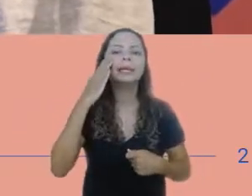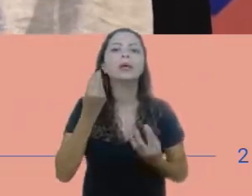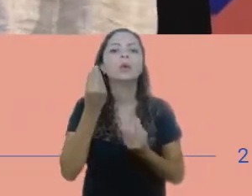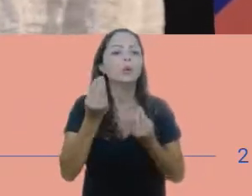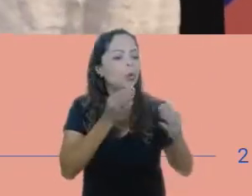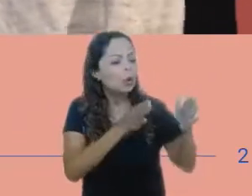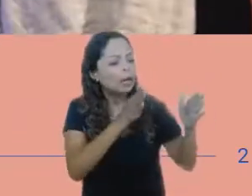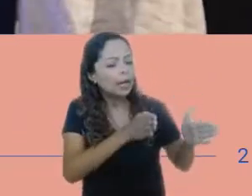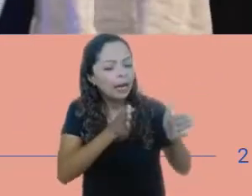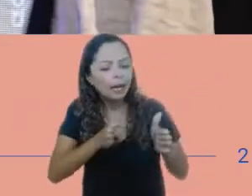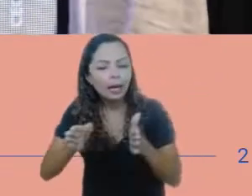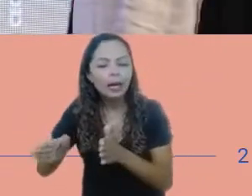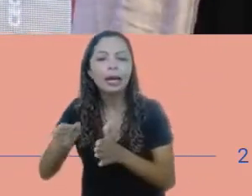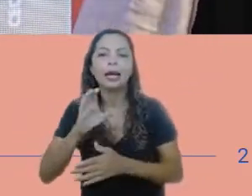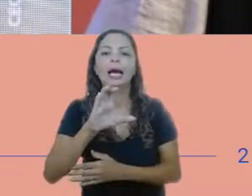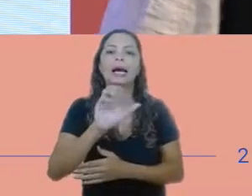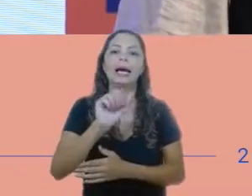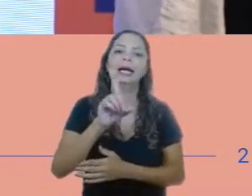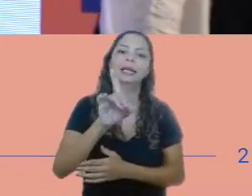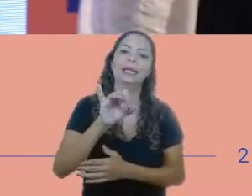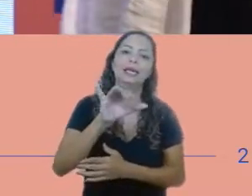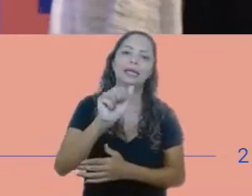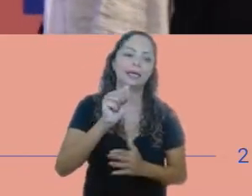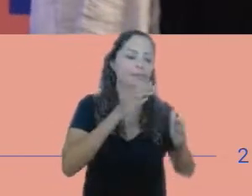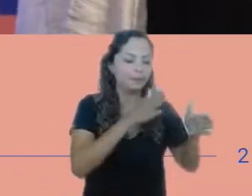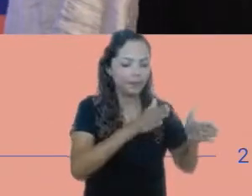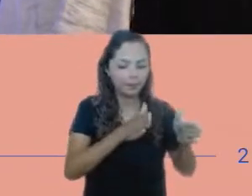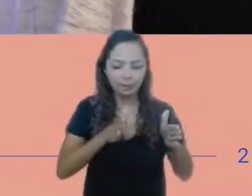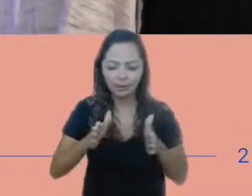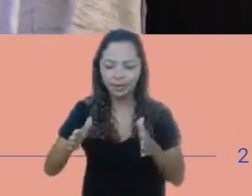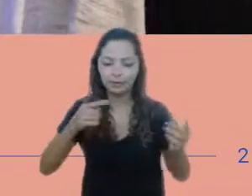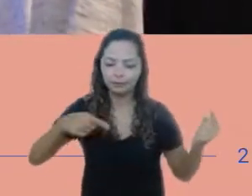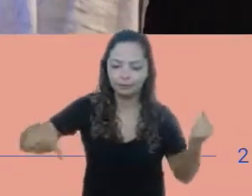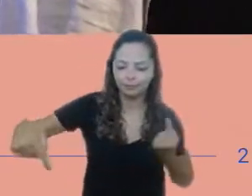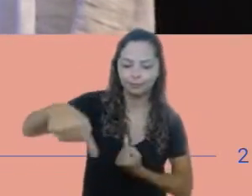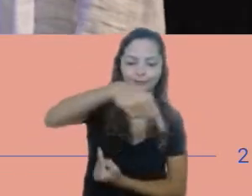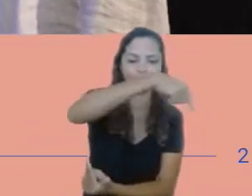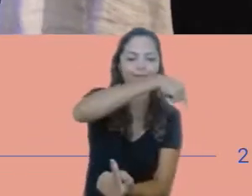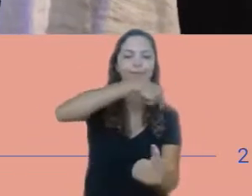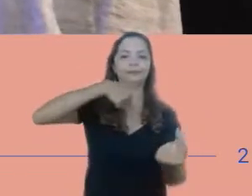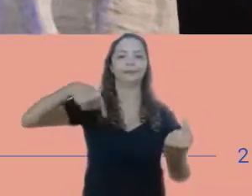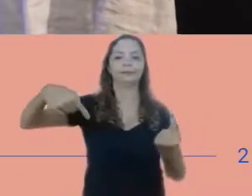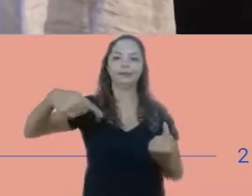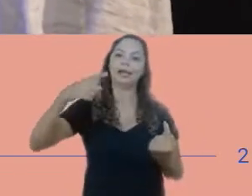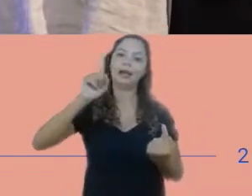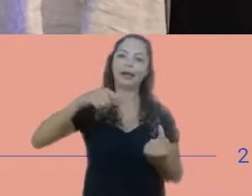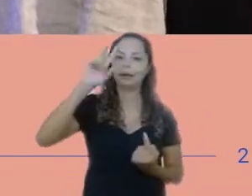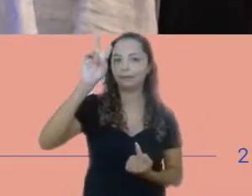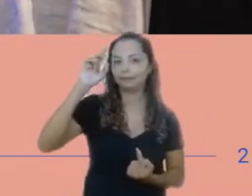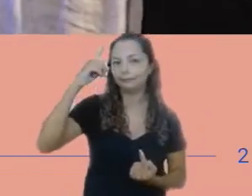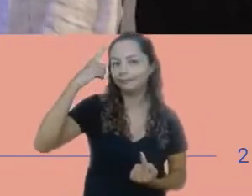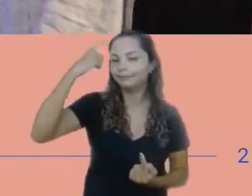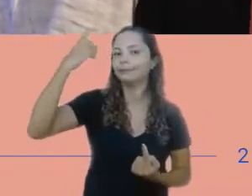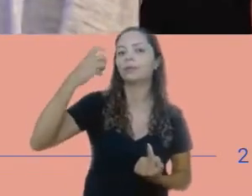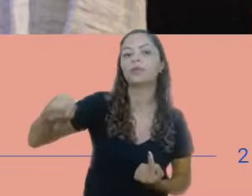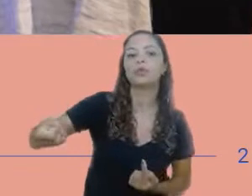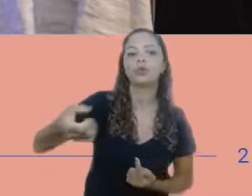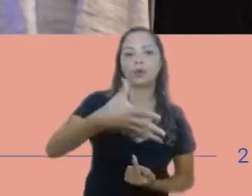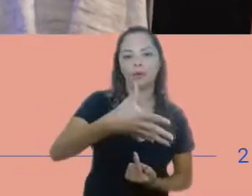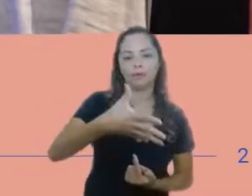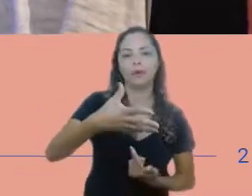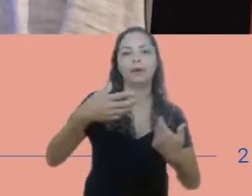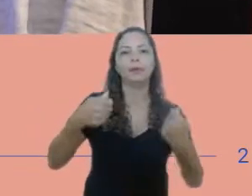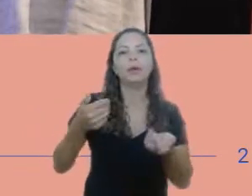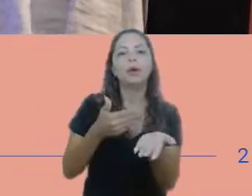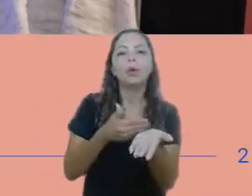falando de novos processos e novas governanças então a gente está falando de começar pequeno e escalar vamos para